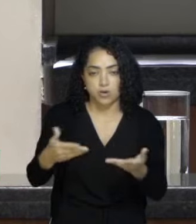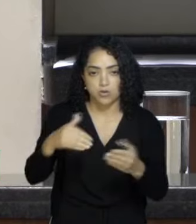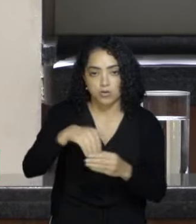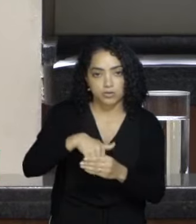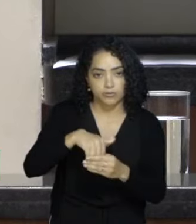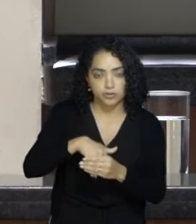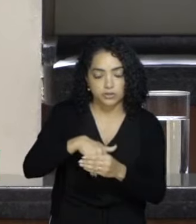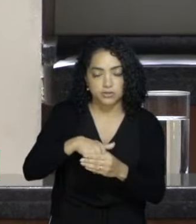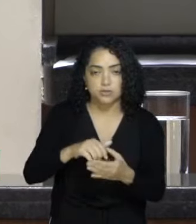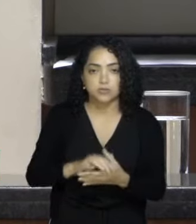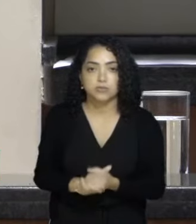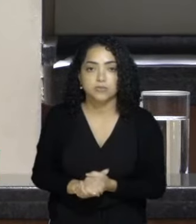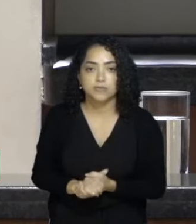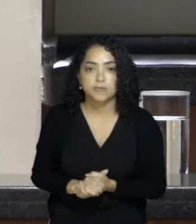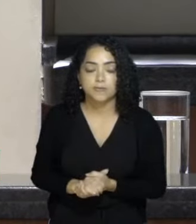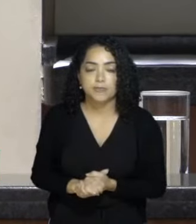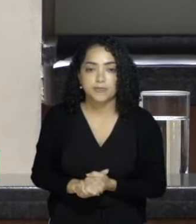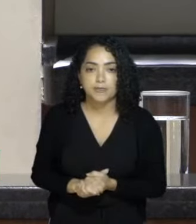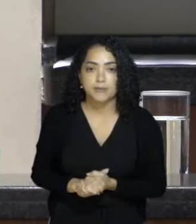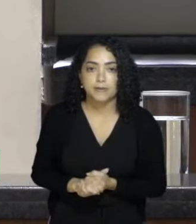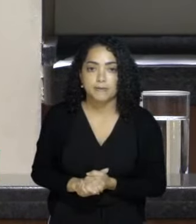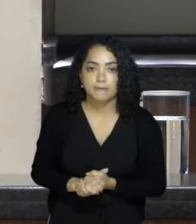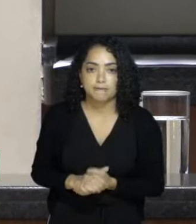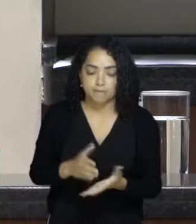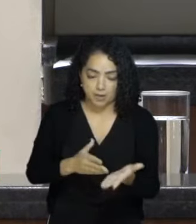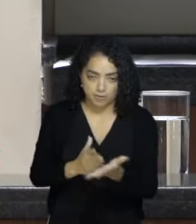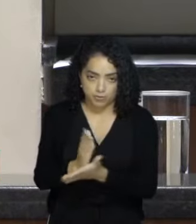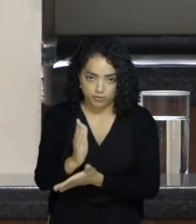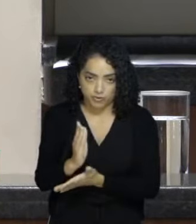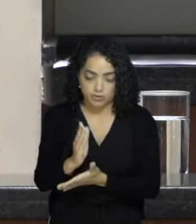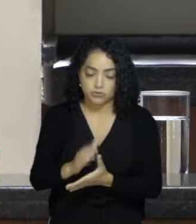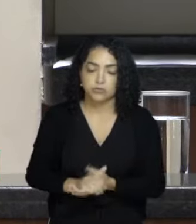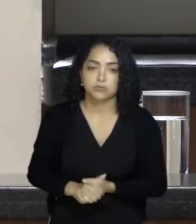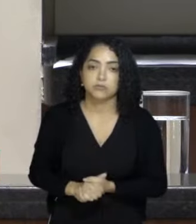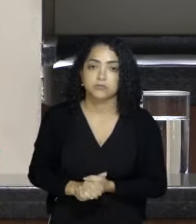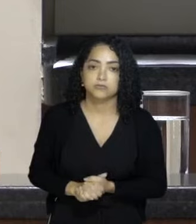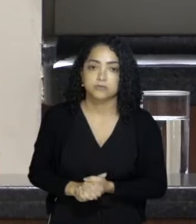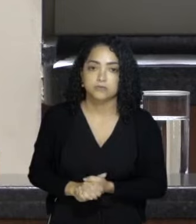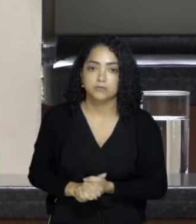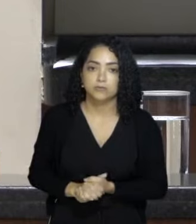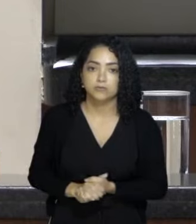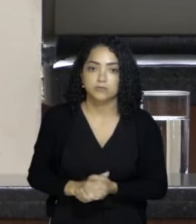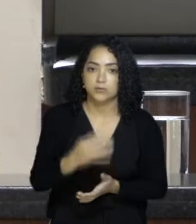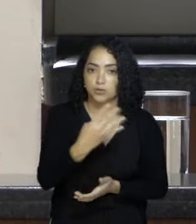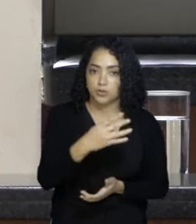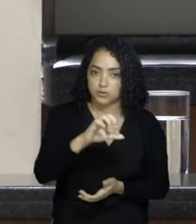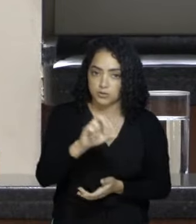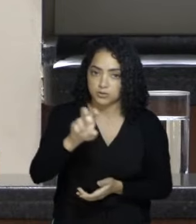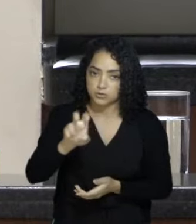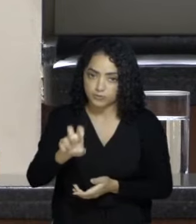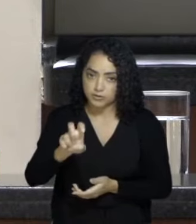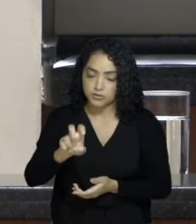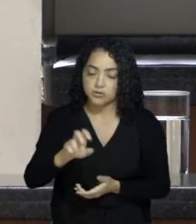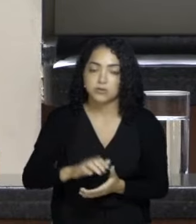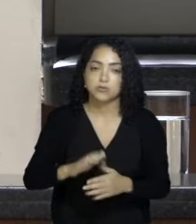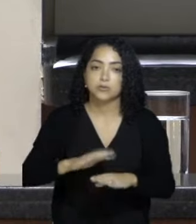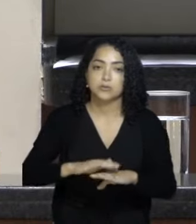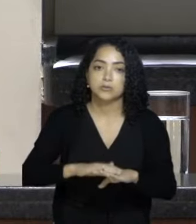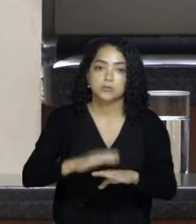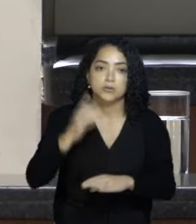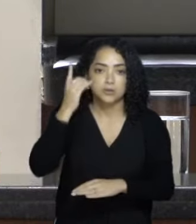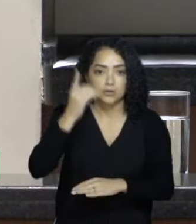discutir, em votação, deputados que aprovam, permaneçam como se encontram. Aprovado por unanimidade. Moção 495/2023, autoria do deputado